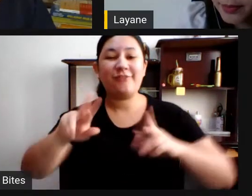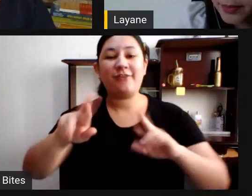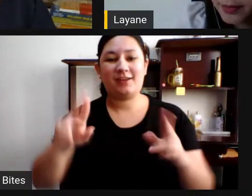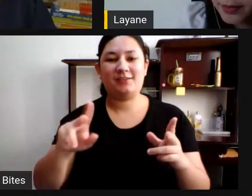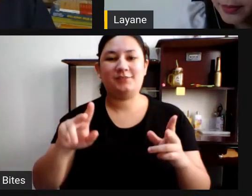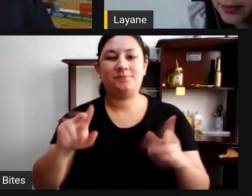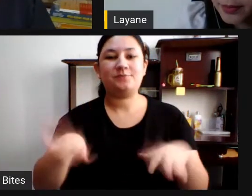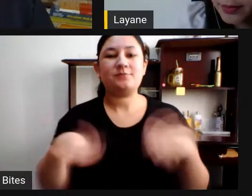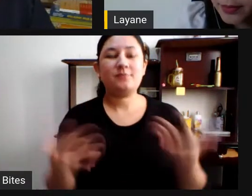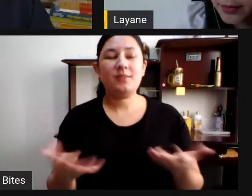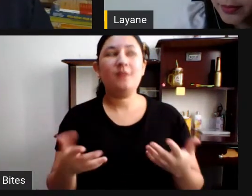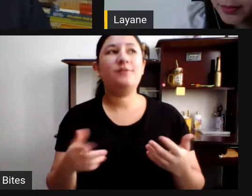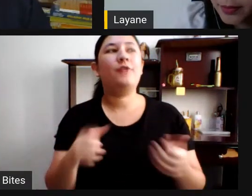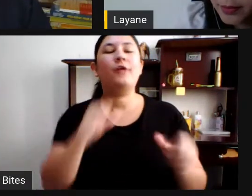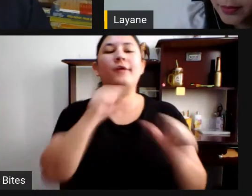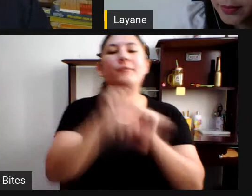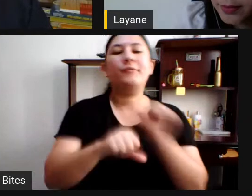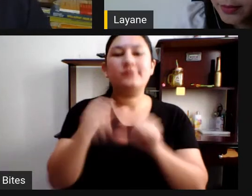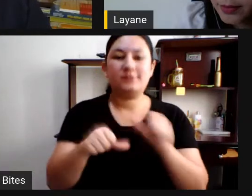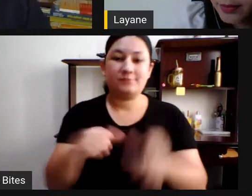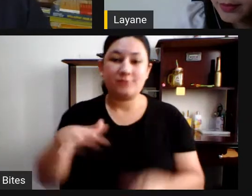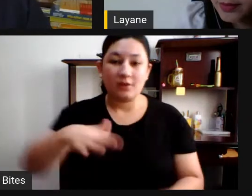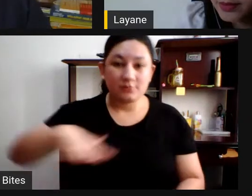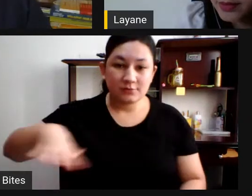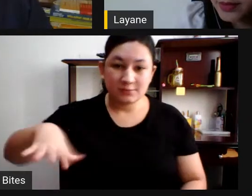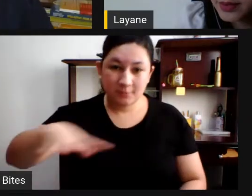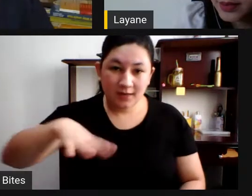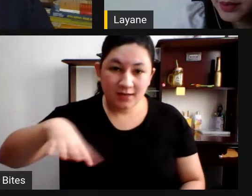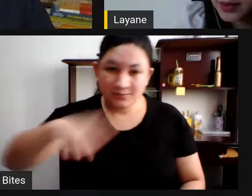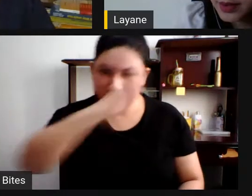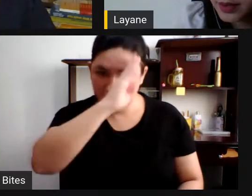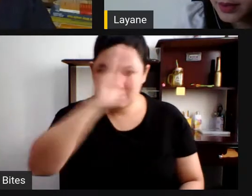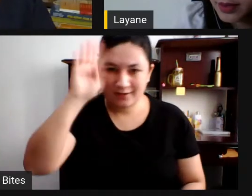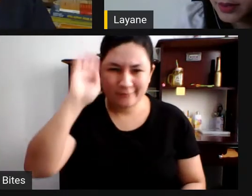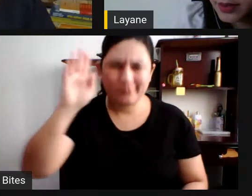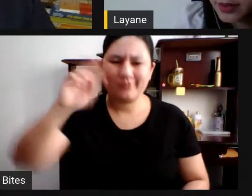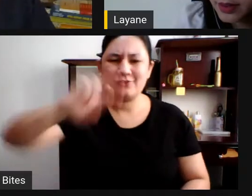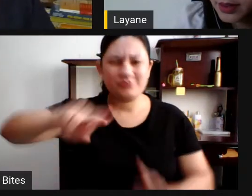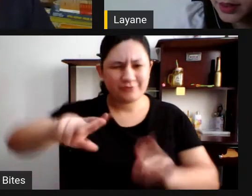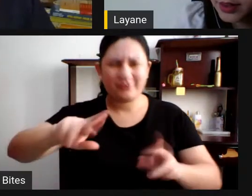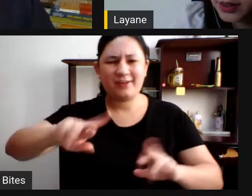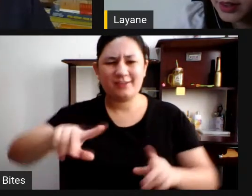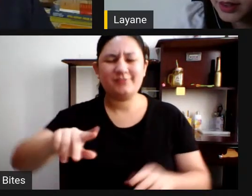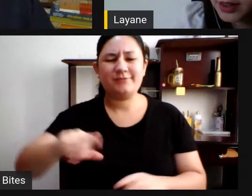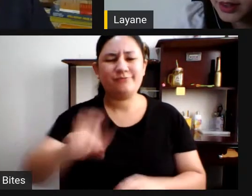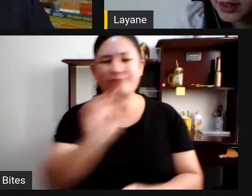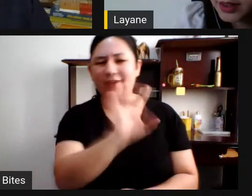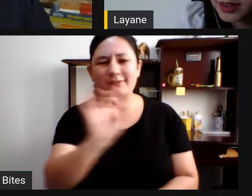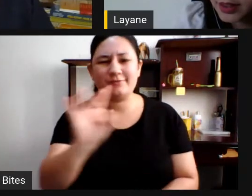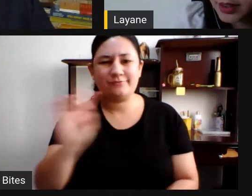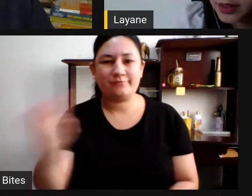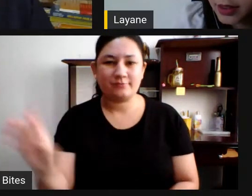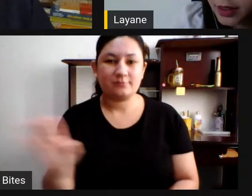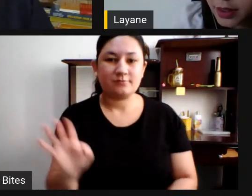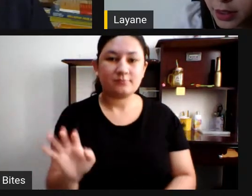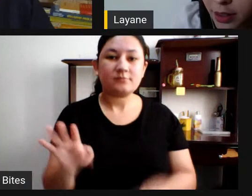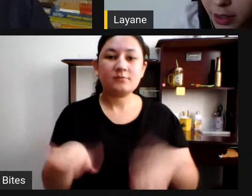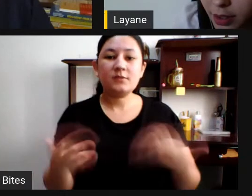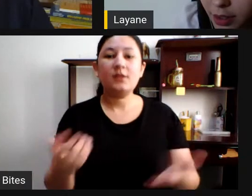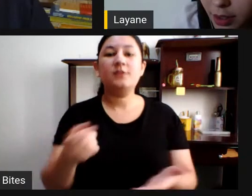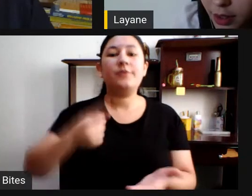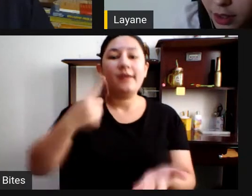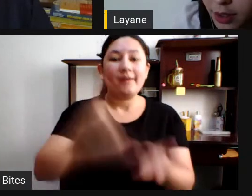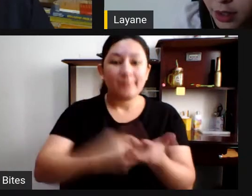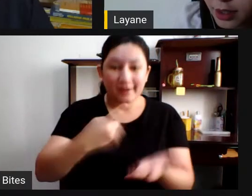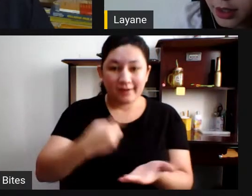esses espaços acadêmicos se diferenciem entre si e daí o que marca a formação de um linguista